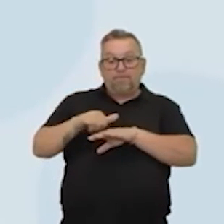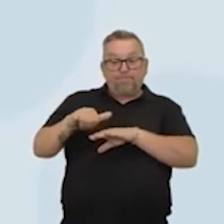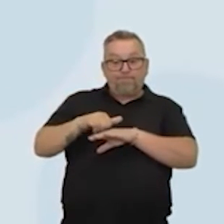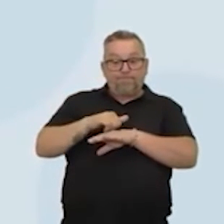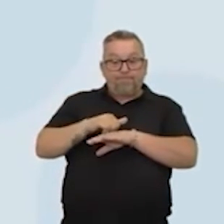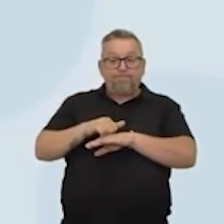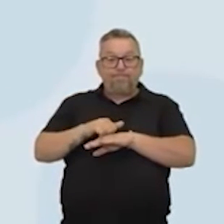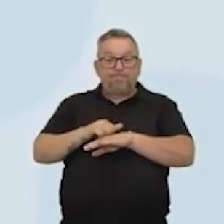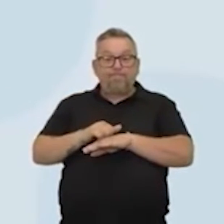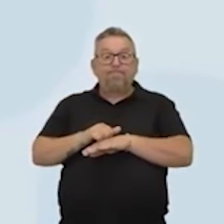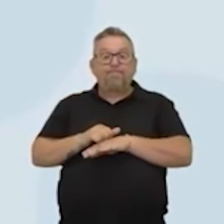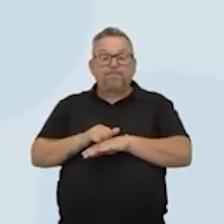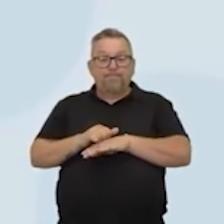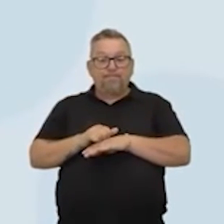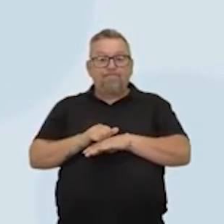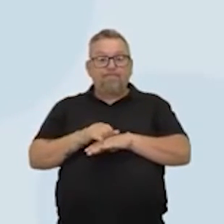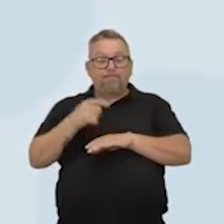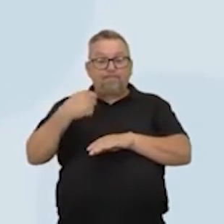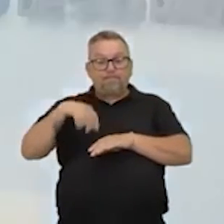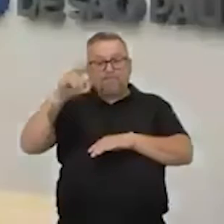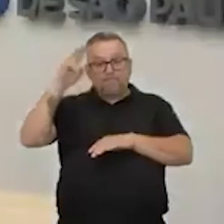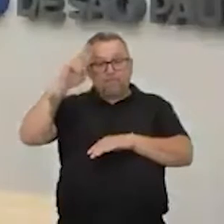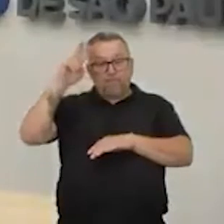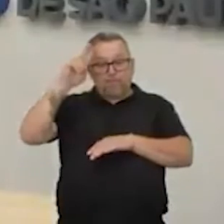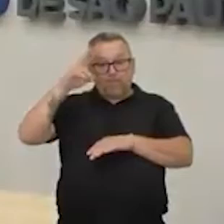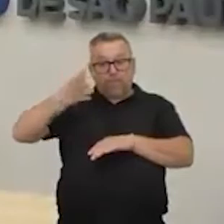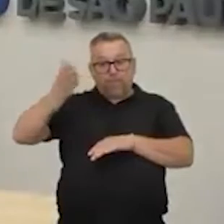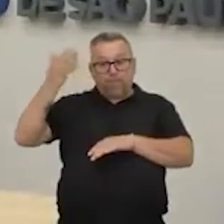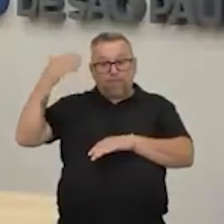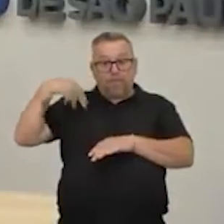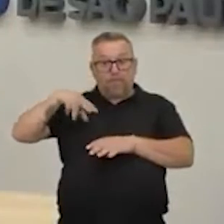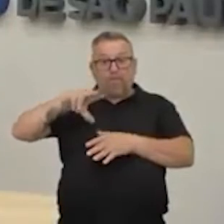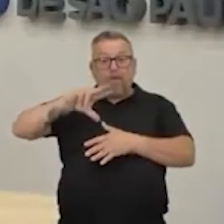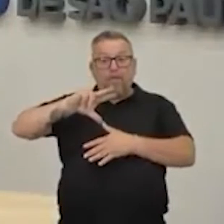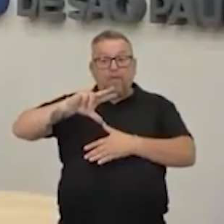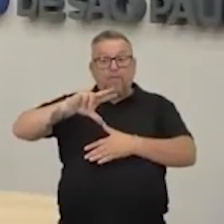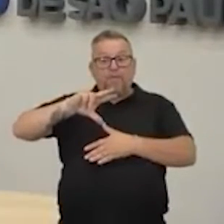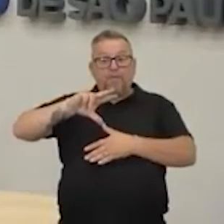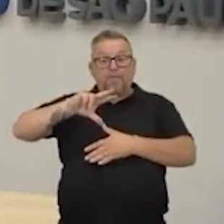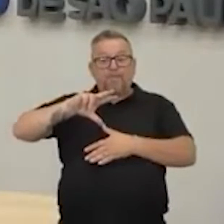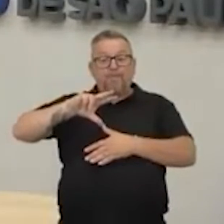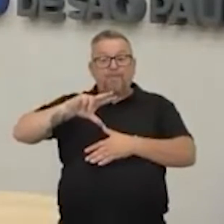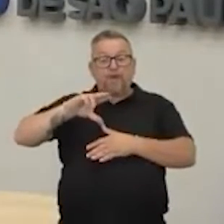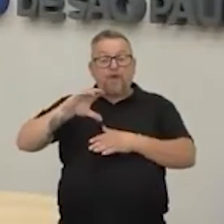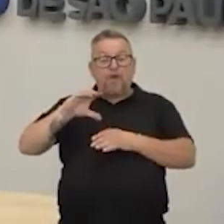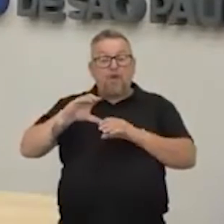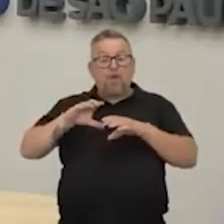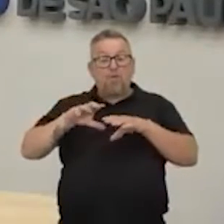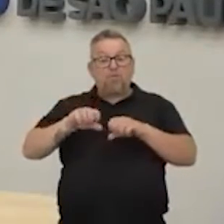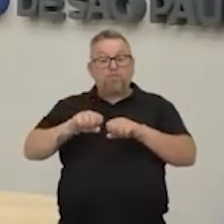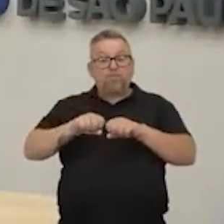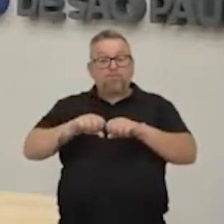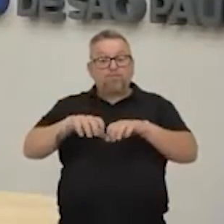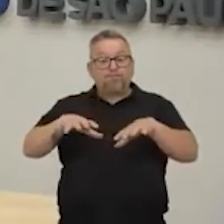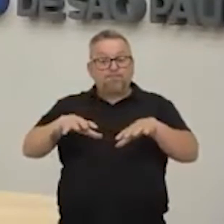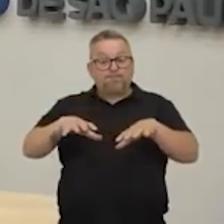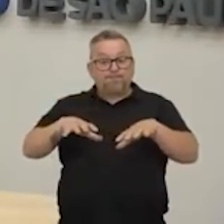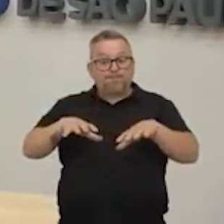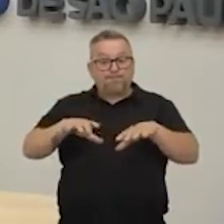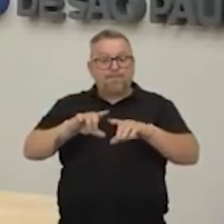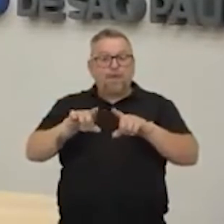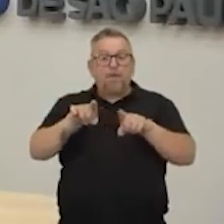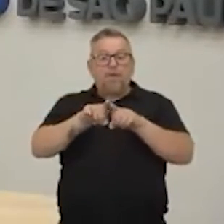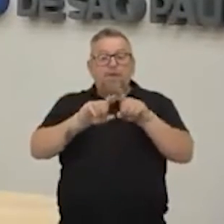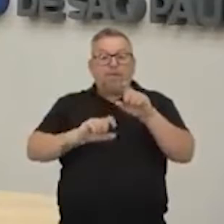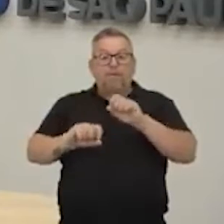diferentes estratégias. A gente tem que lembrar que o passado da América Latina é um passado de colônia, né? E, logicamente, né, a partir